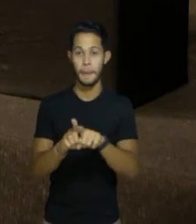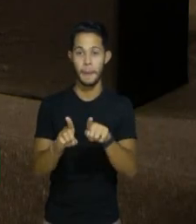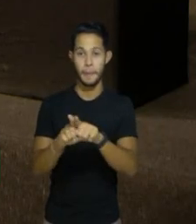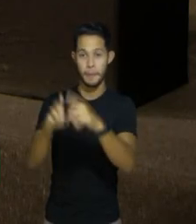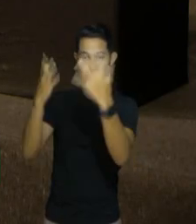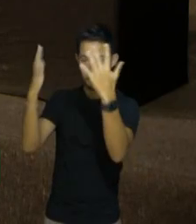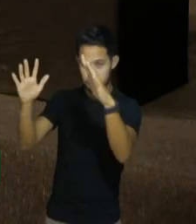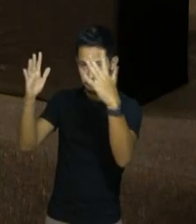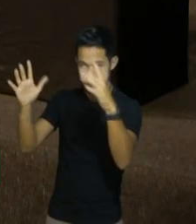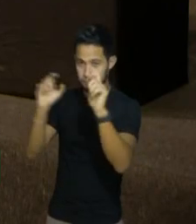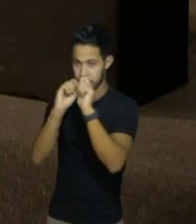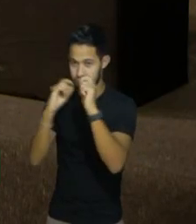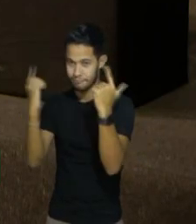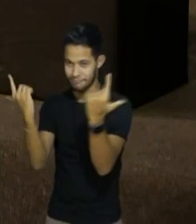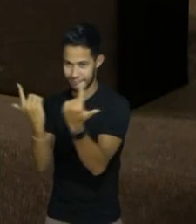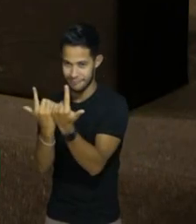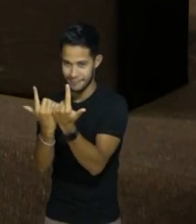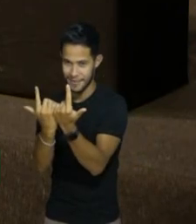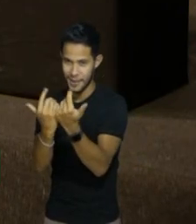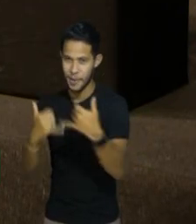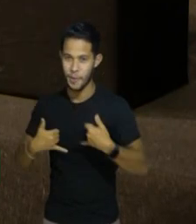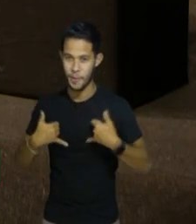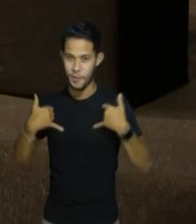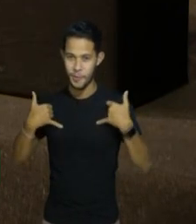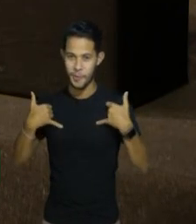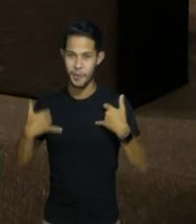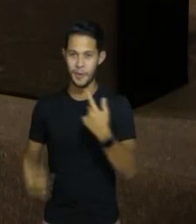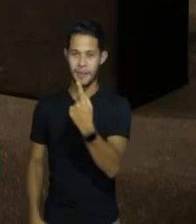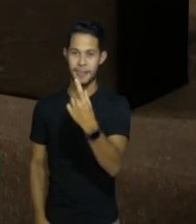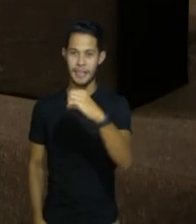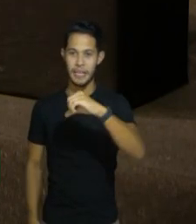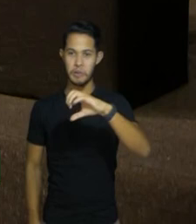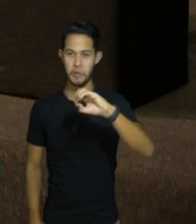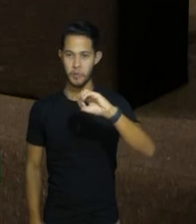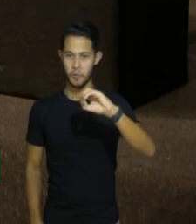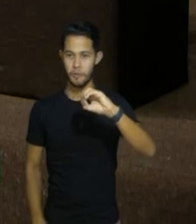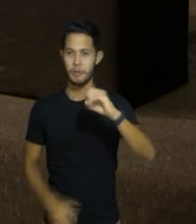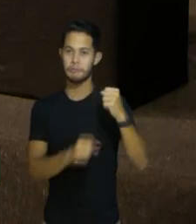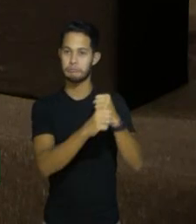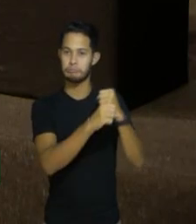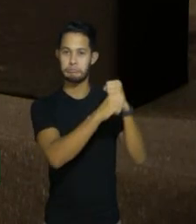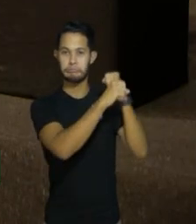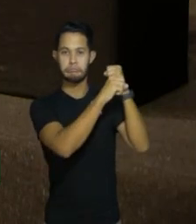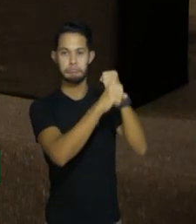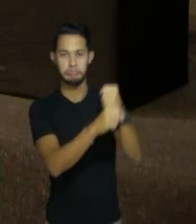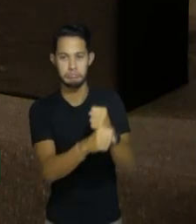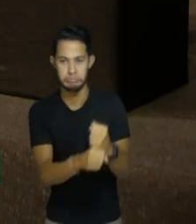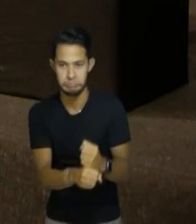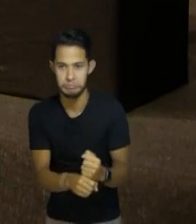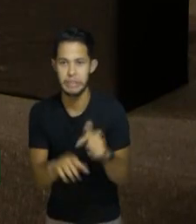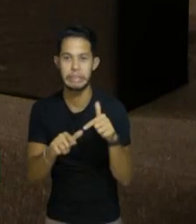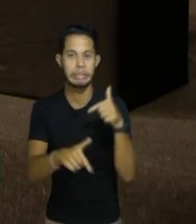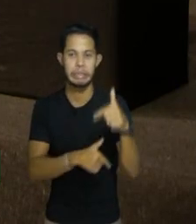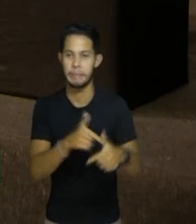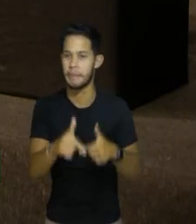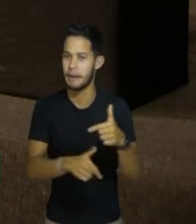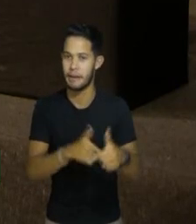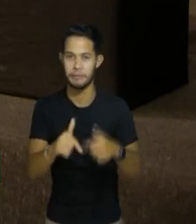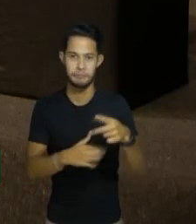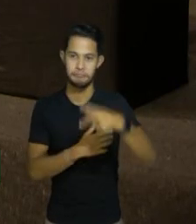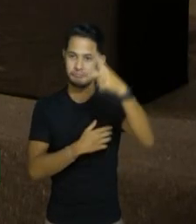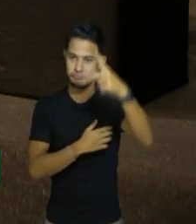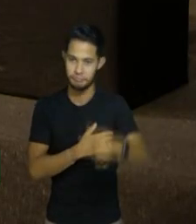seus 190 anos de prestação de serviço ao nosso estado do Rio Grande do